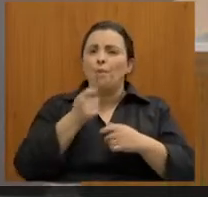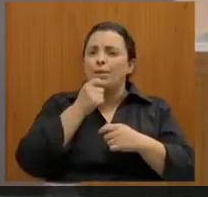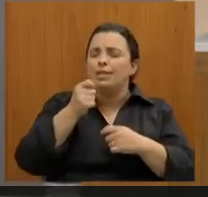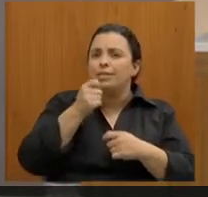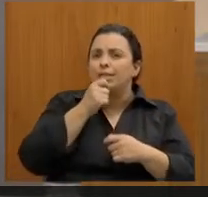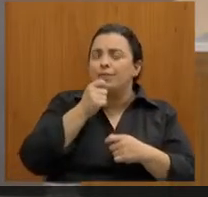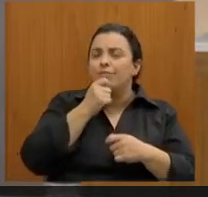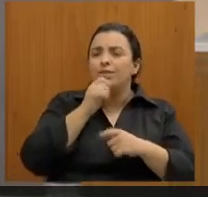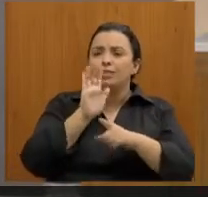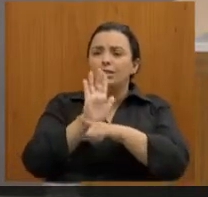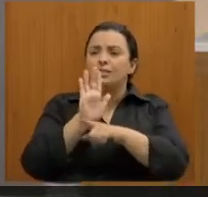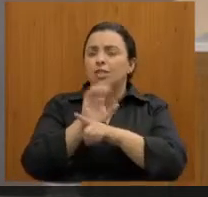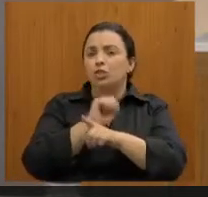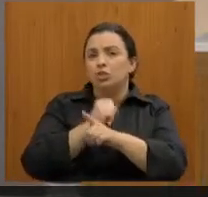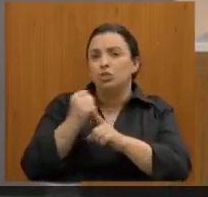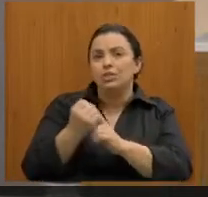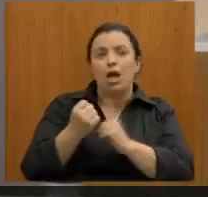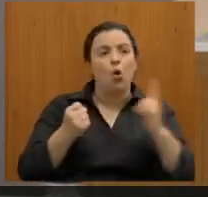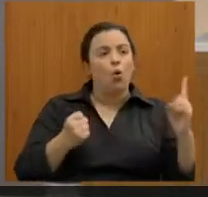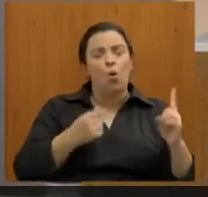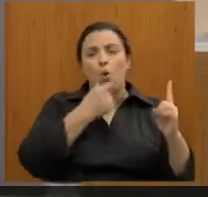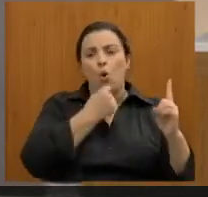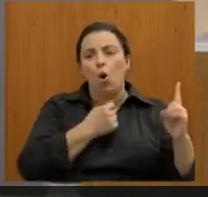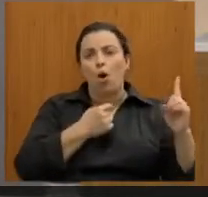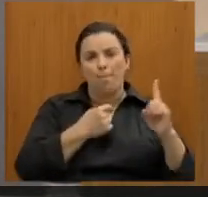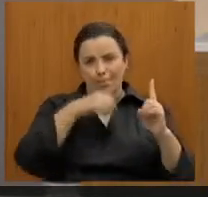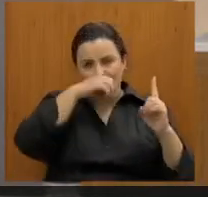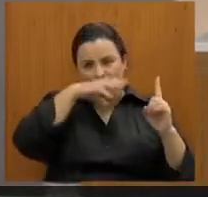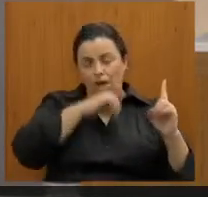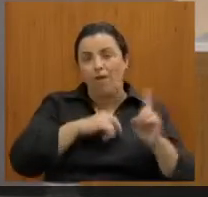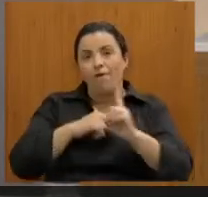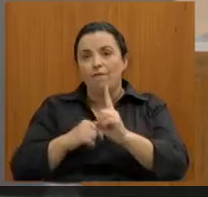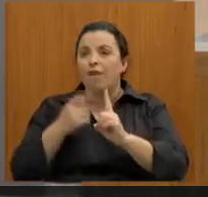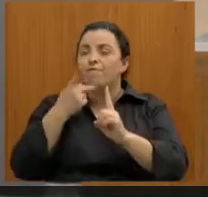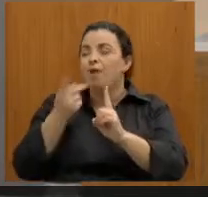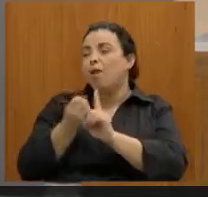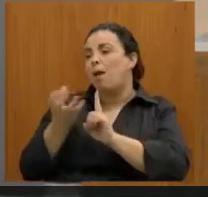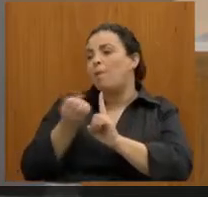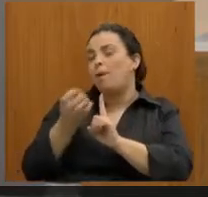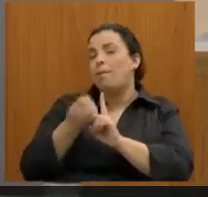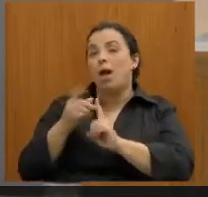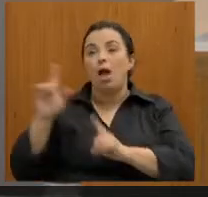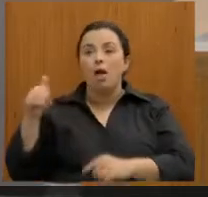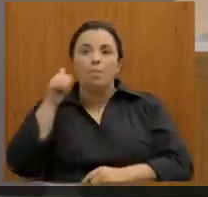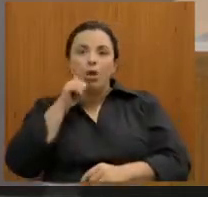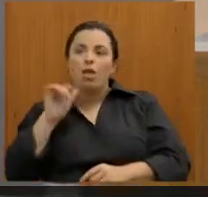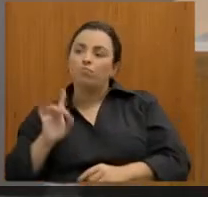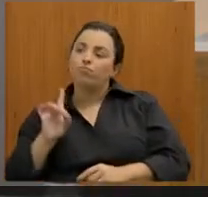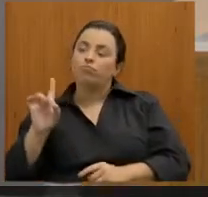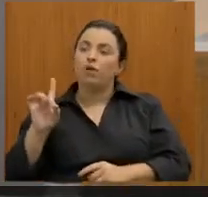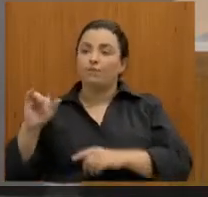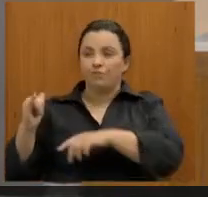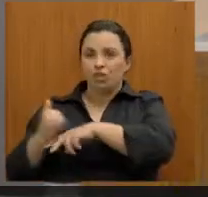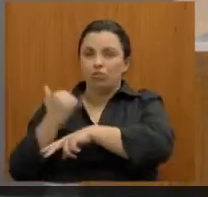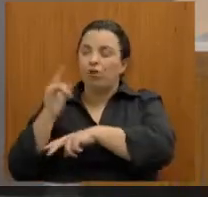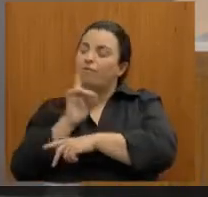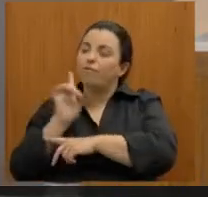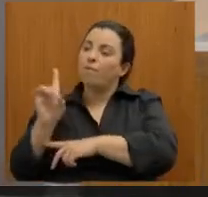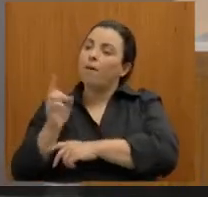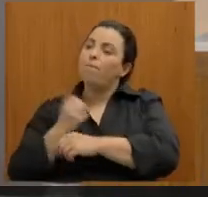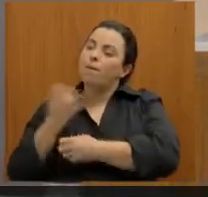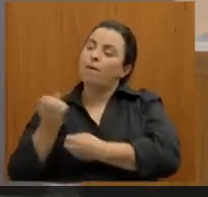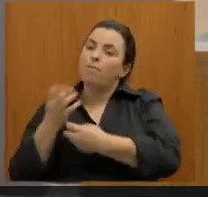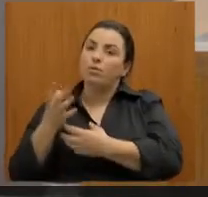fala sua versão eu entendo que o estudo psicossocial ele tem que ser um guarda-roupa onde cada